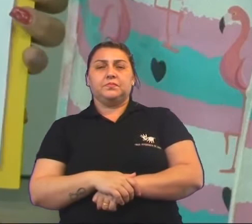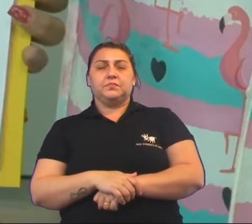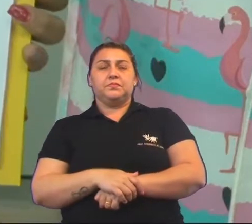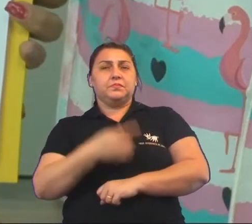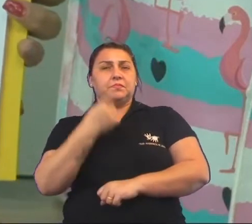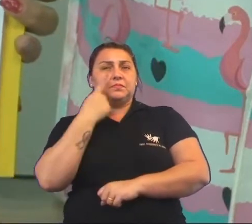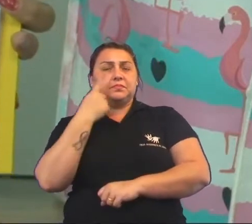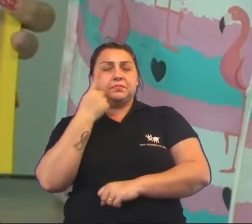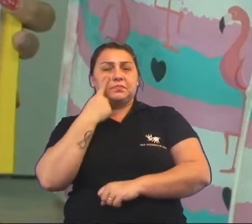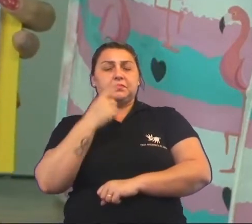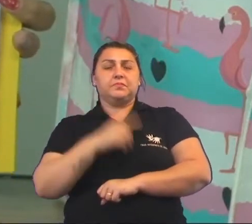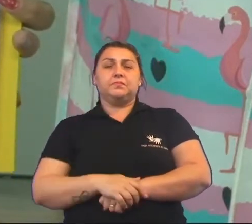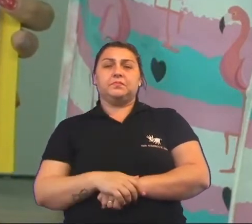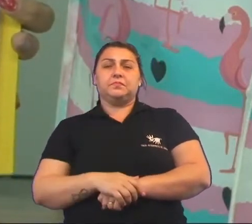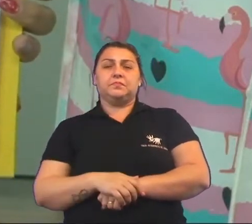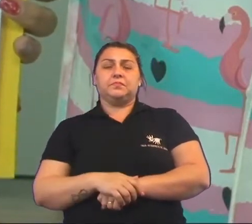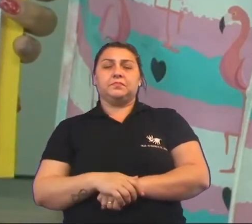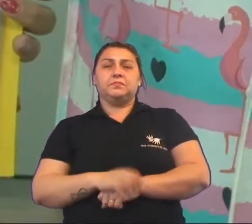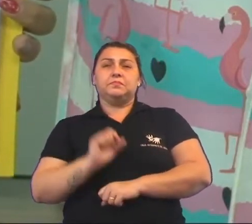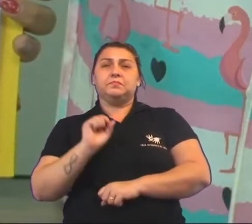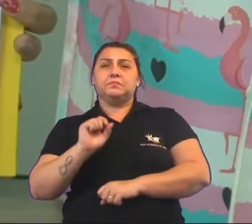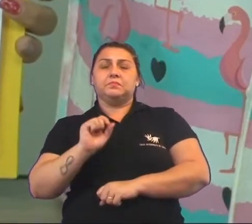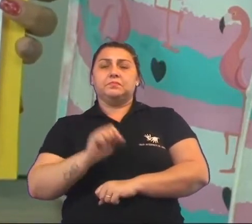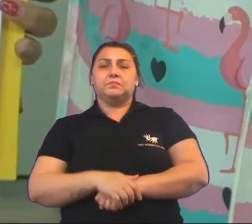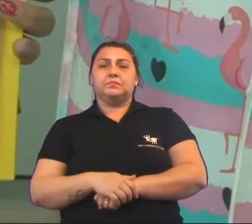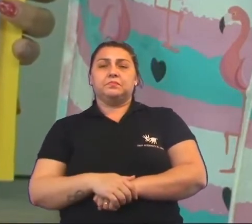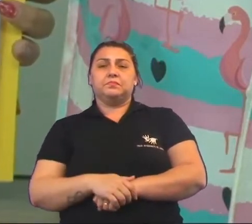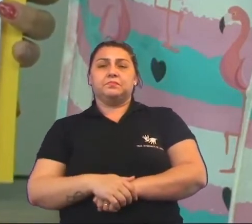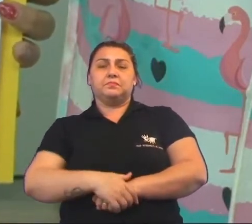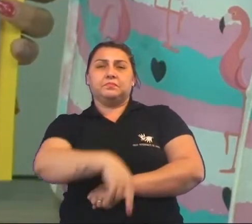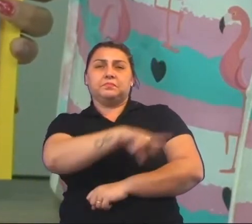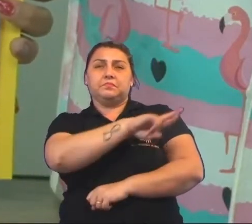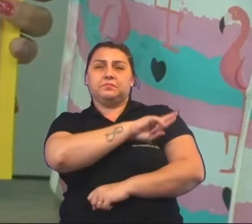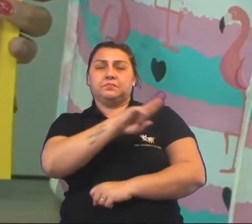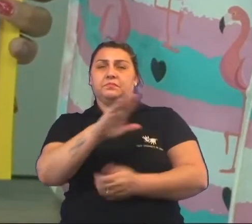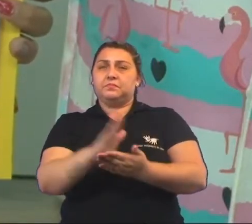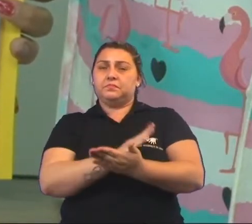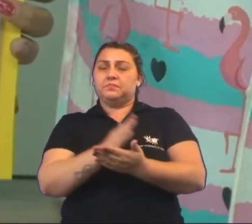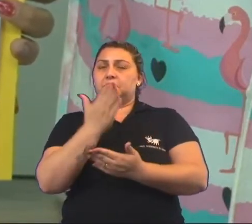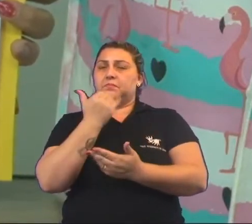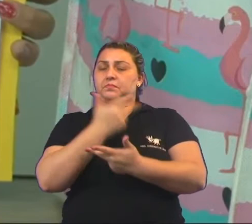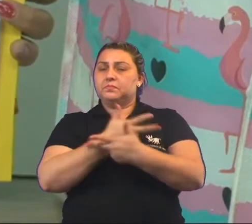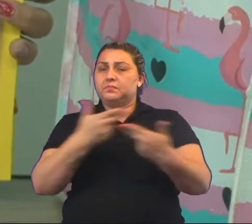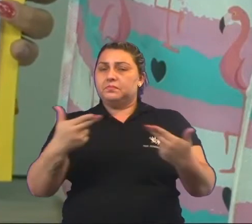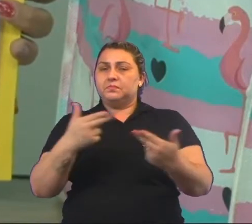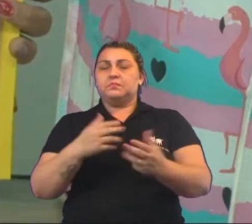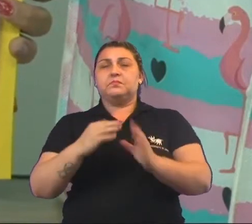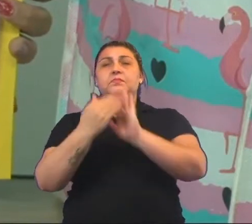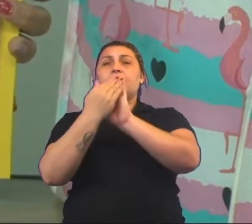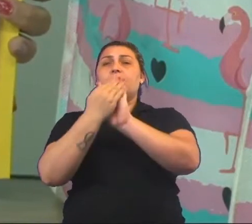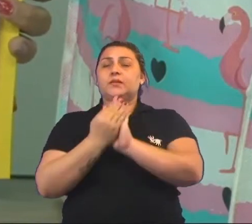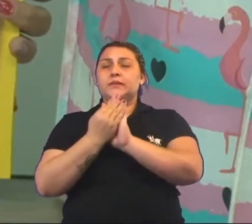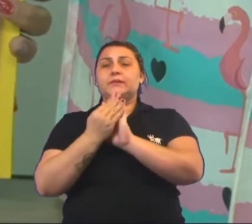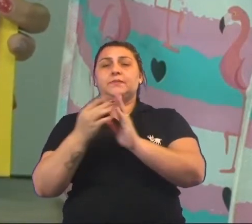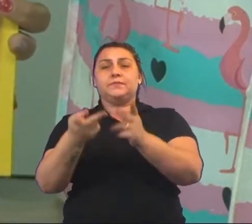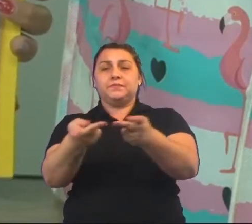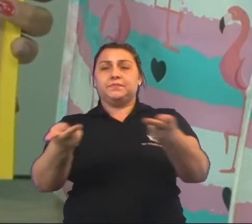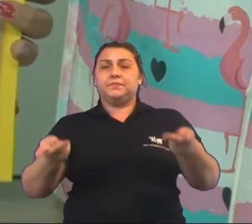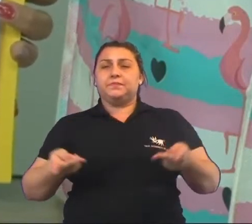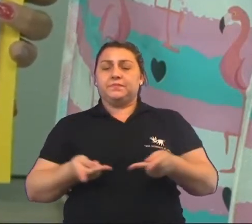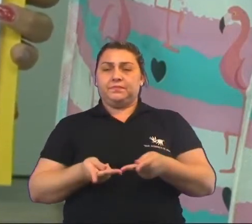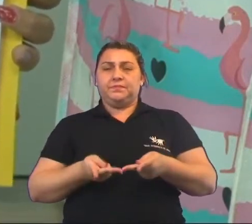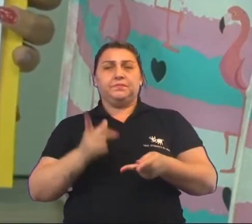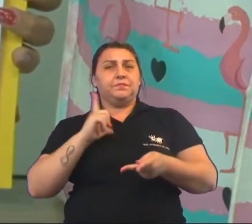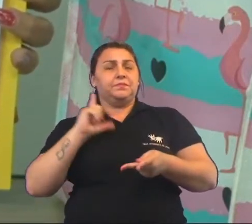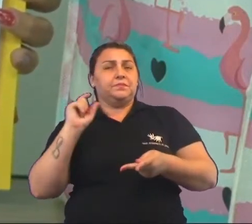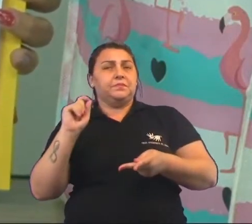Observando esta página, nós observamos o quê? A representação de alguns alimentos, como de um hambúrguer, de uma pizza, e eles têm